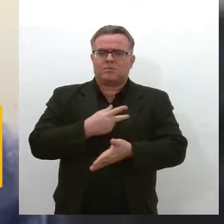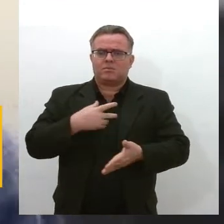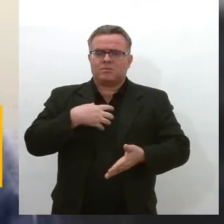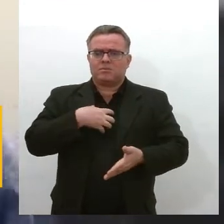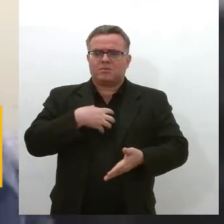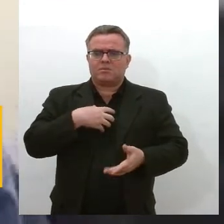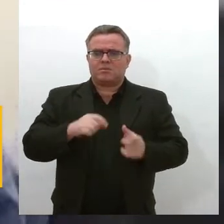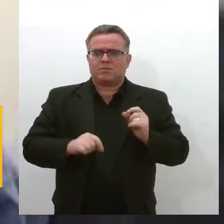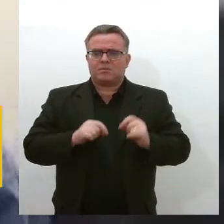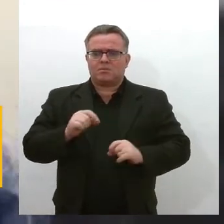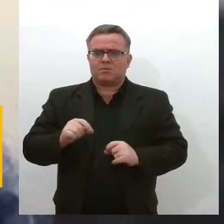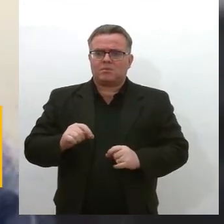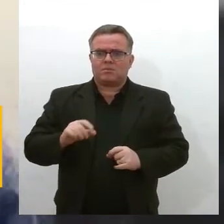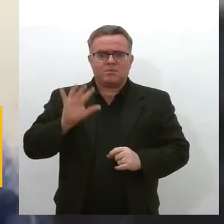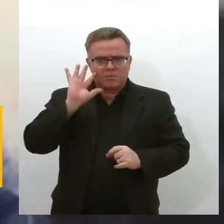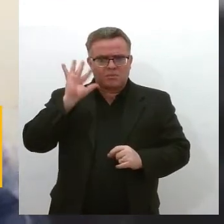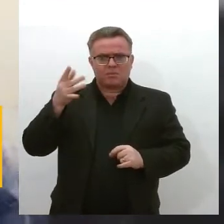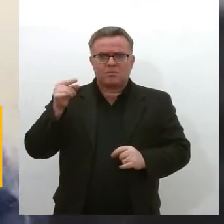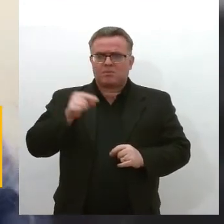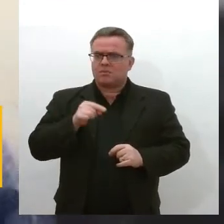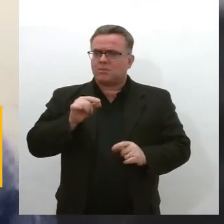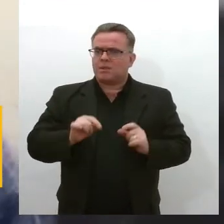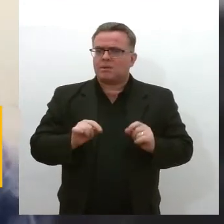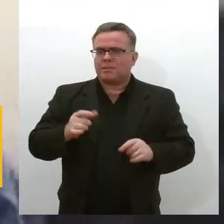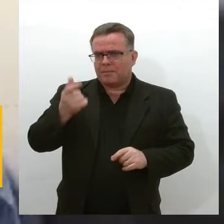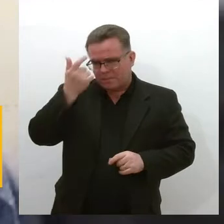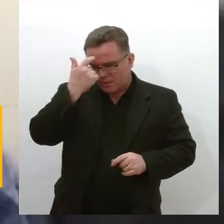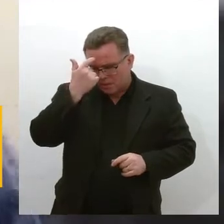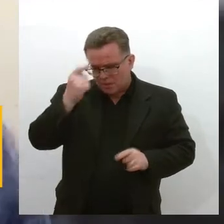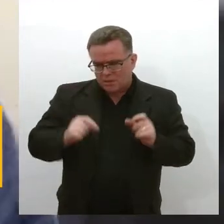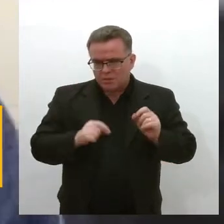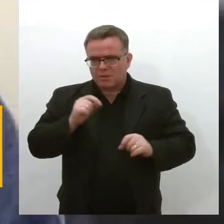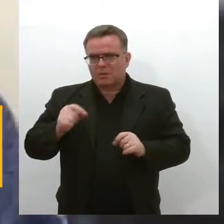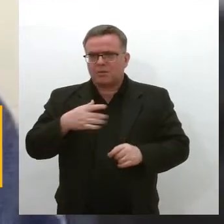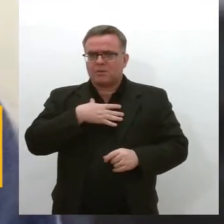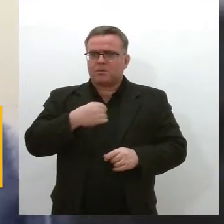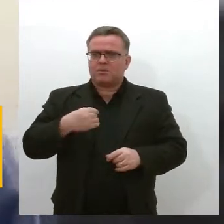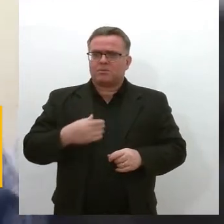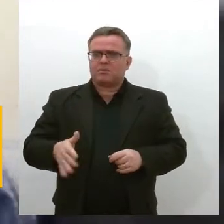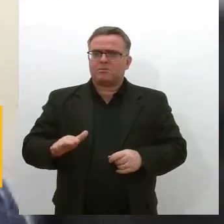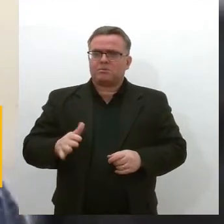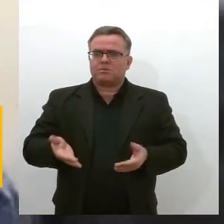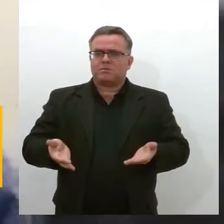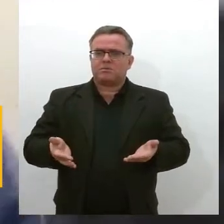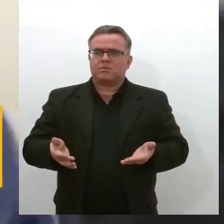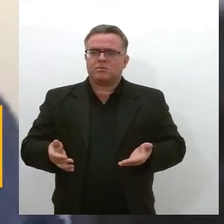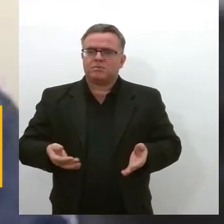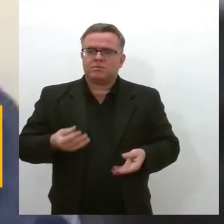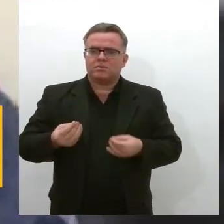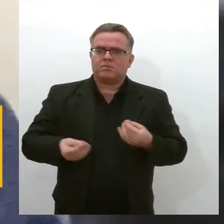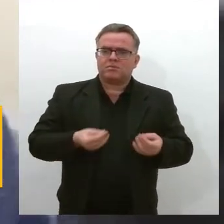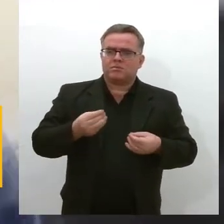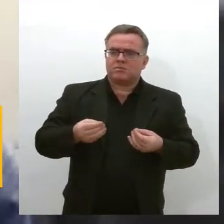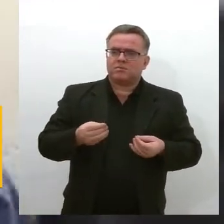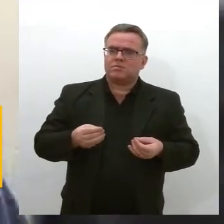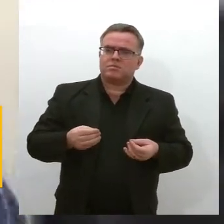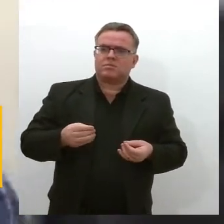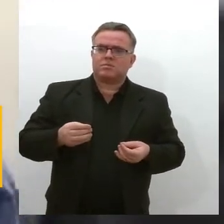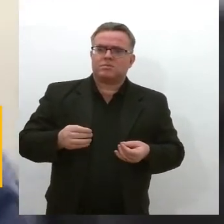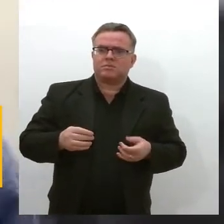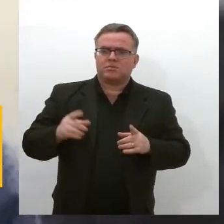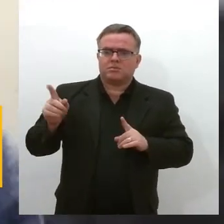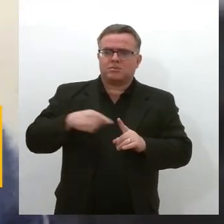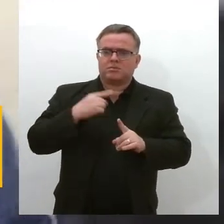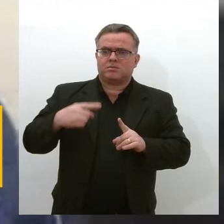disponível para um sofrimento intenso. A pessoa ela não pensa em morrer em si, ela pensa só em eliminar aquela dor, evitar aquele sofrimento